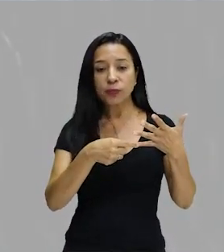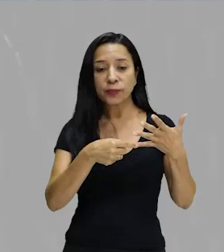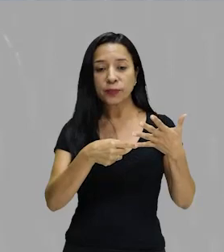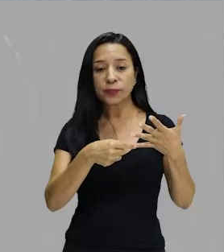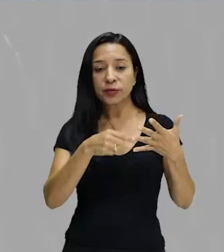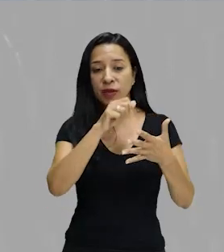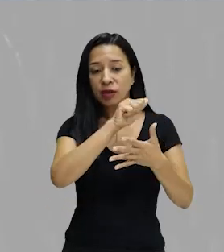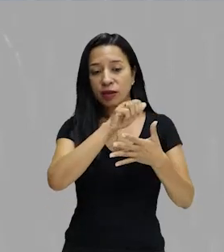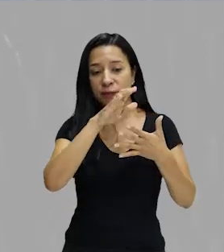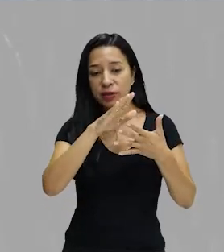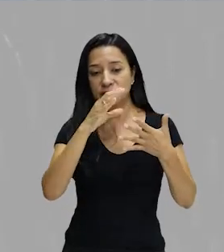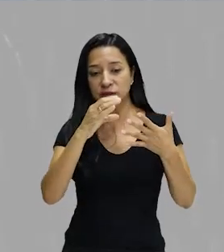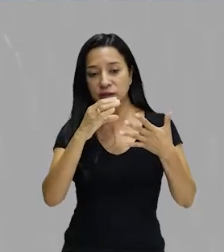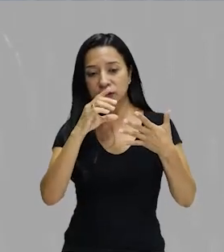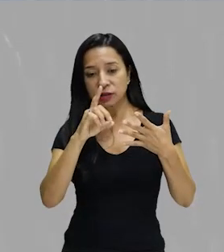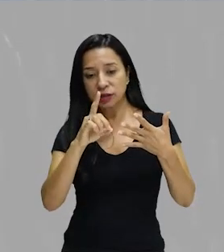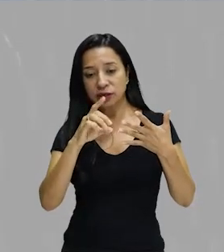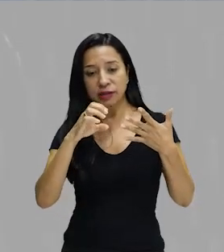transgressão